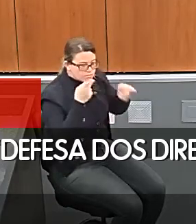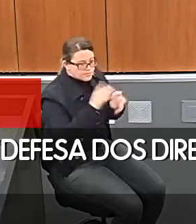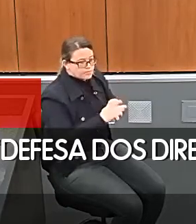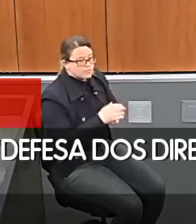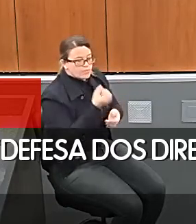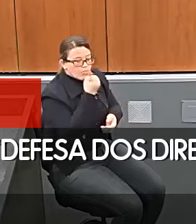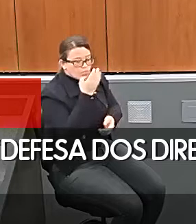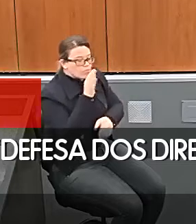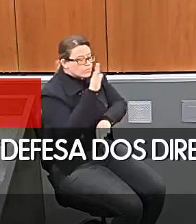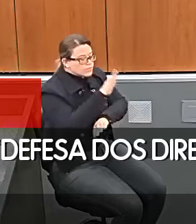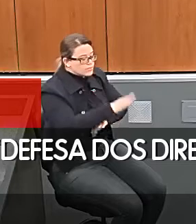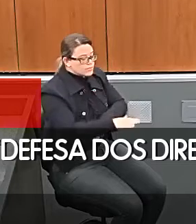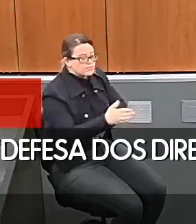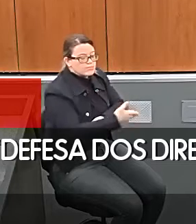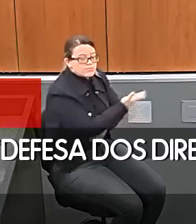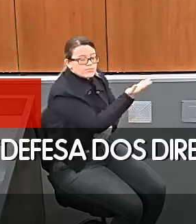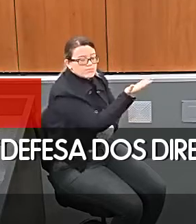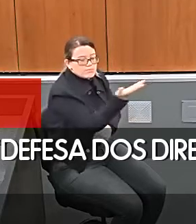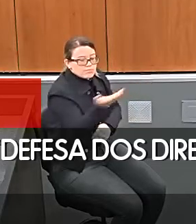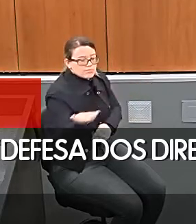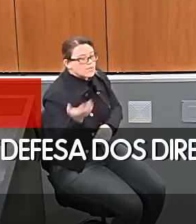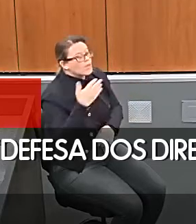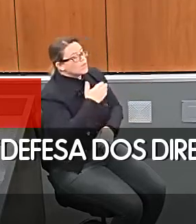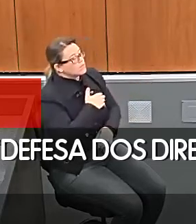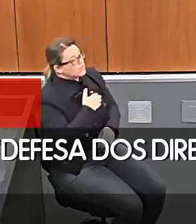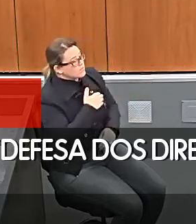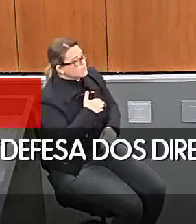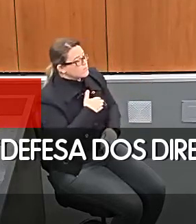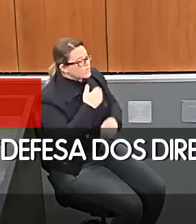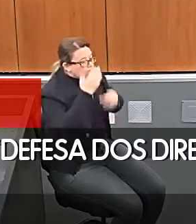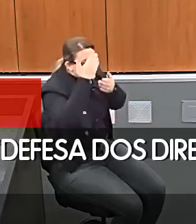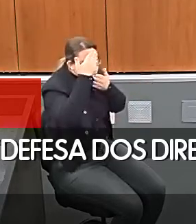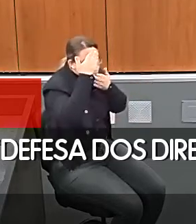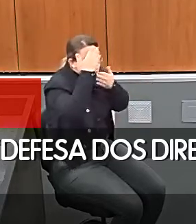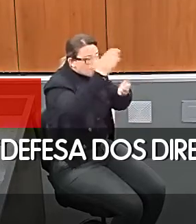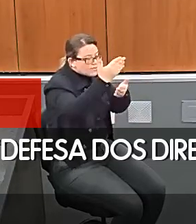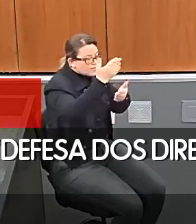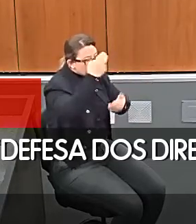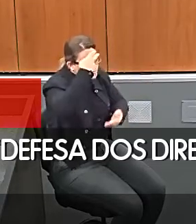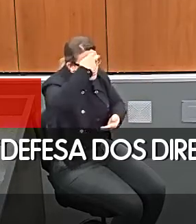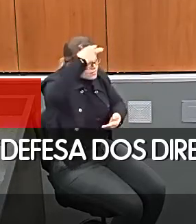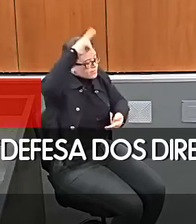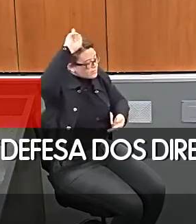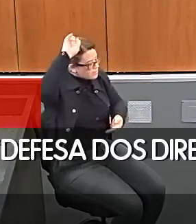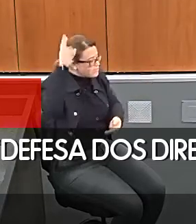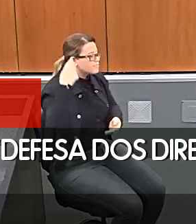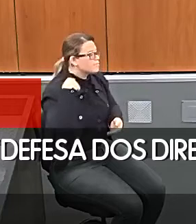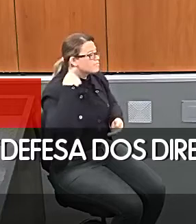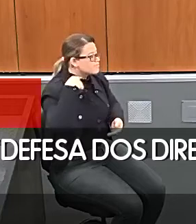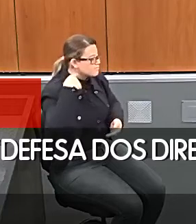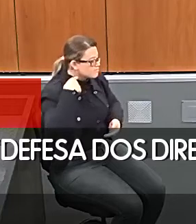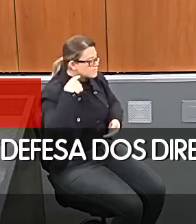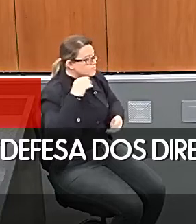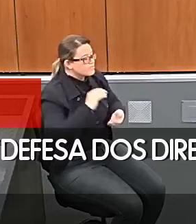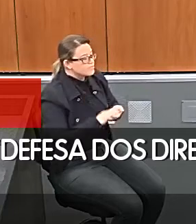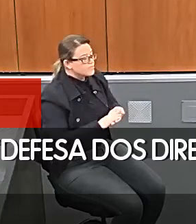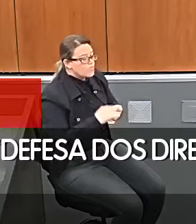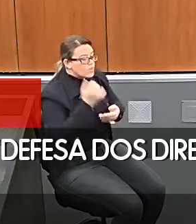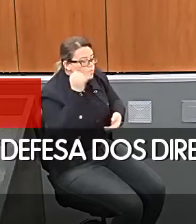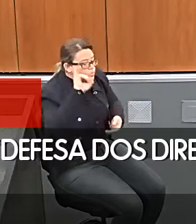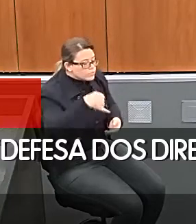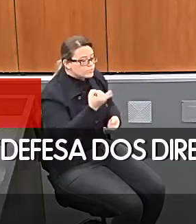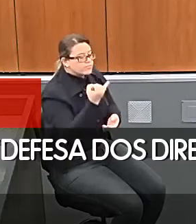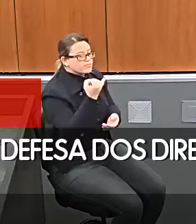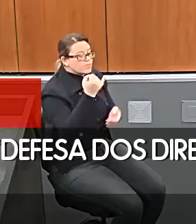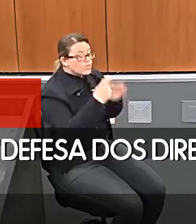Boa tarde a todos. Eu gostaria, primeiramente, de agradecer ao deputado Nozinho por nos estar dando essa oportunidade